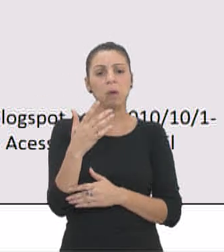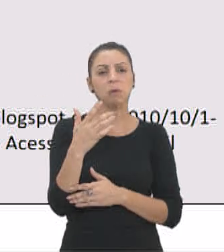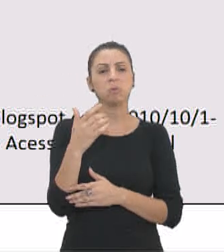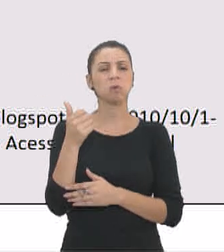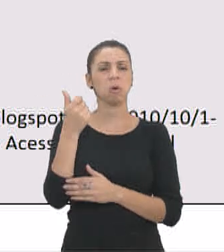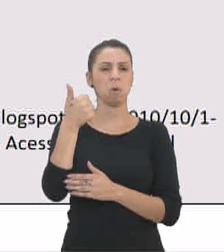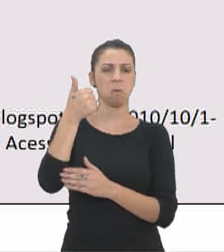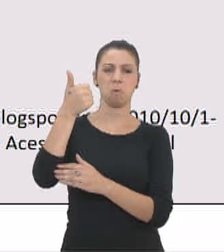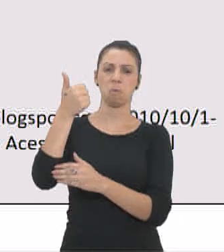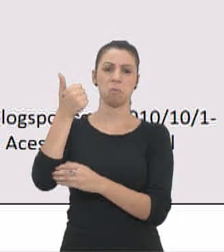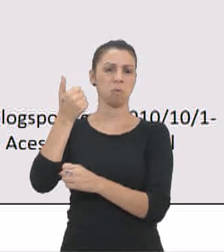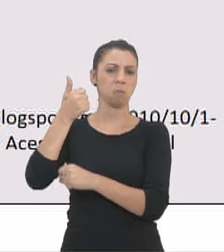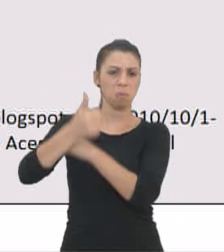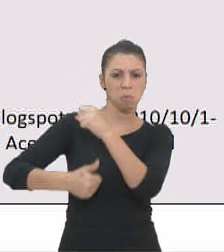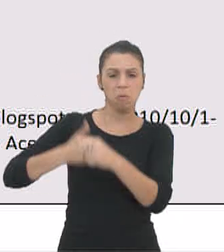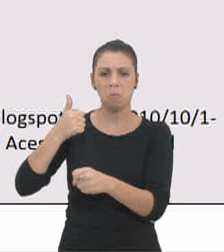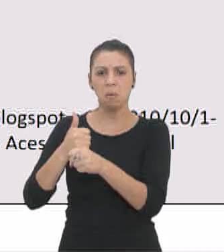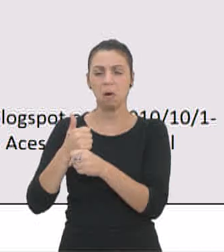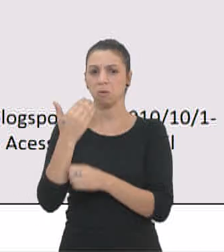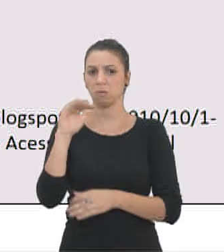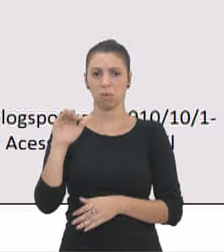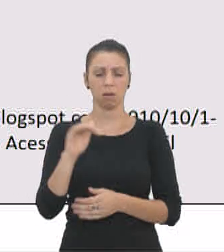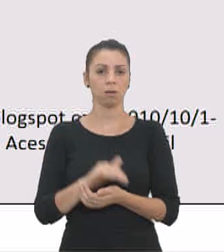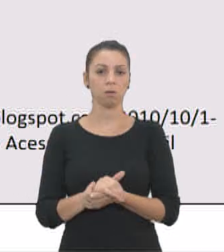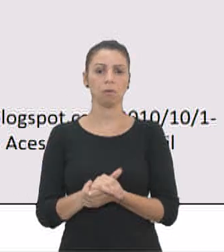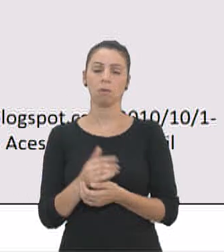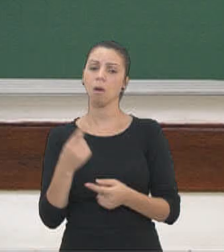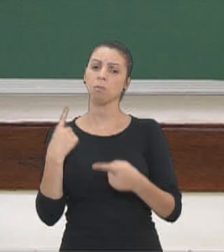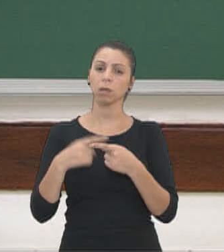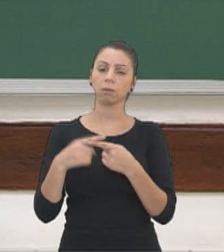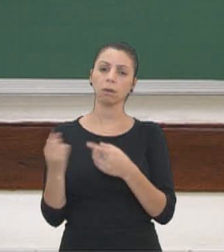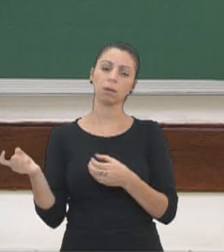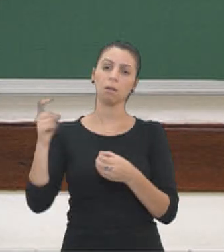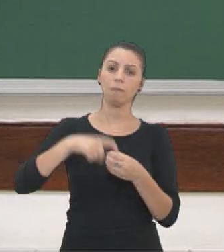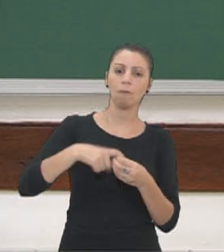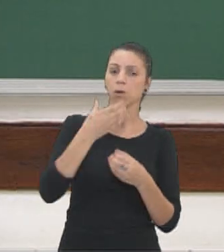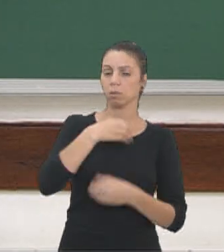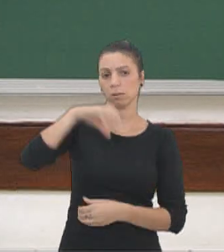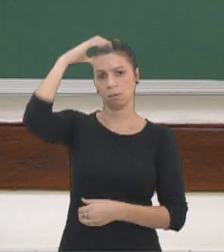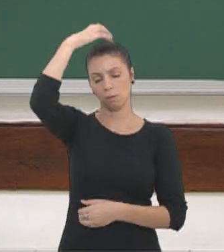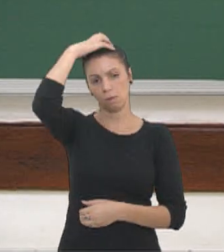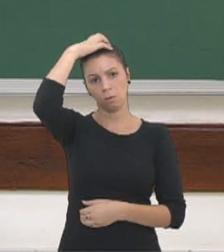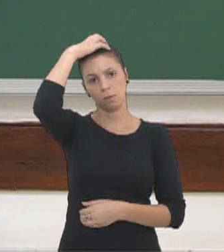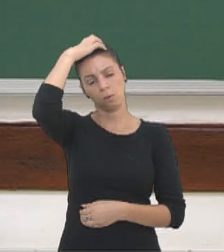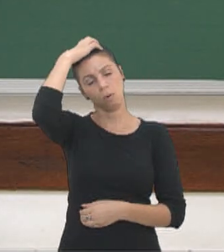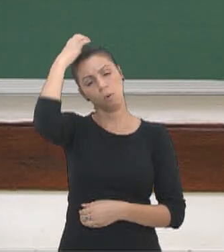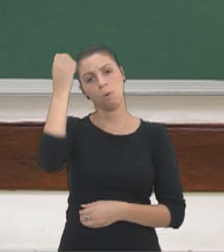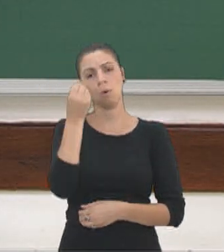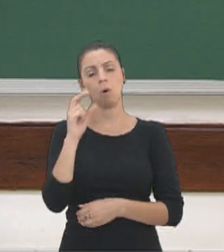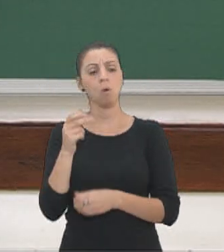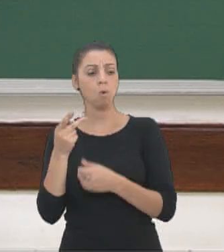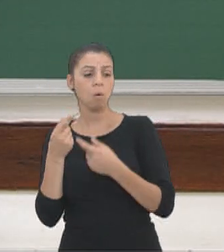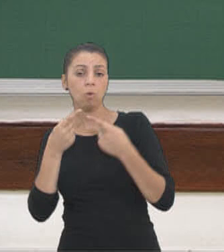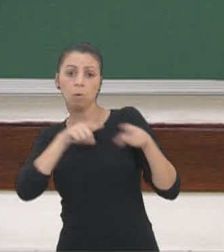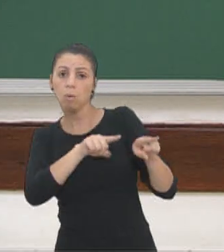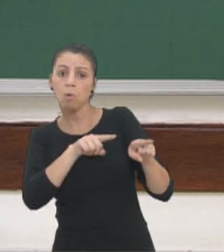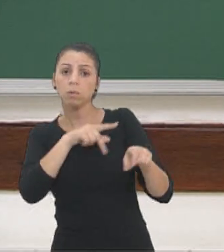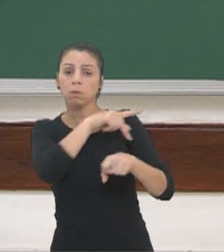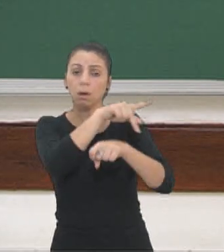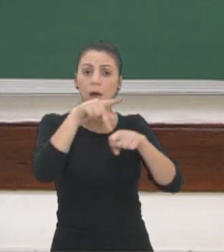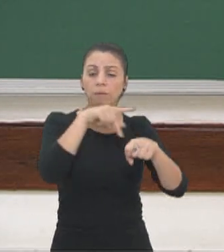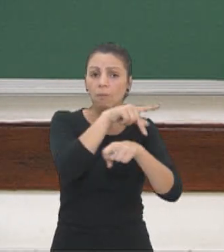de traição. Ou porque queriam a volta da monarquia, ou porque conspiraram contra a França se aliando aos